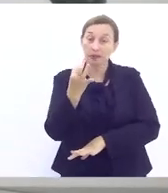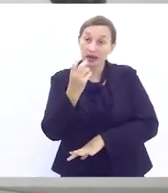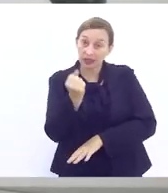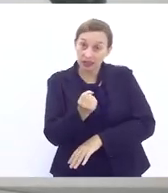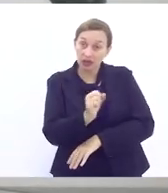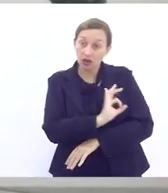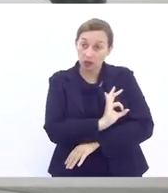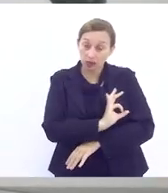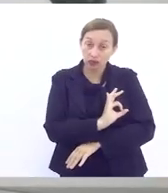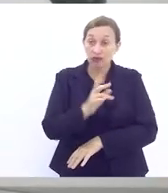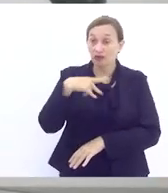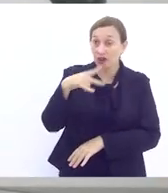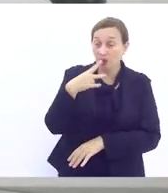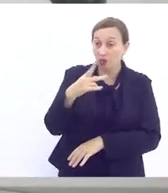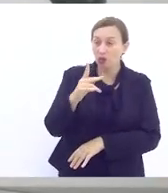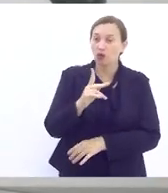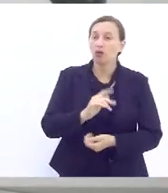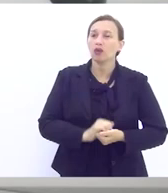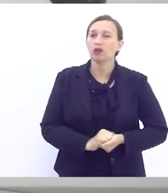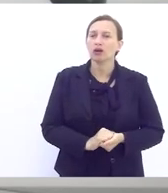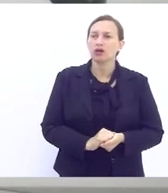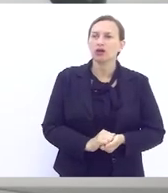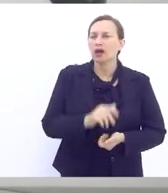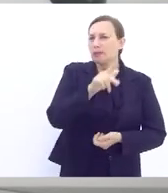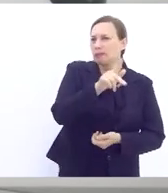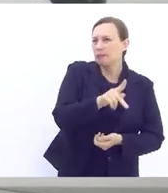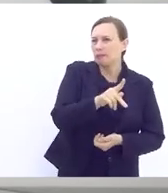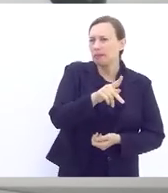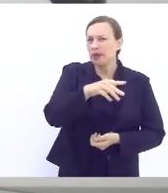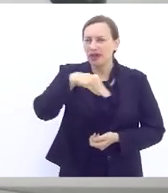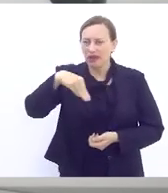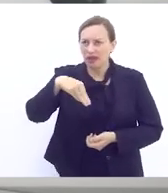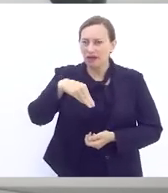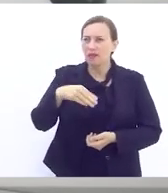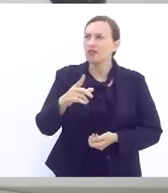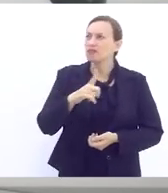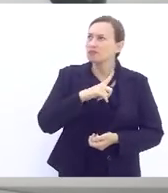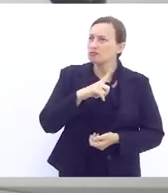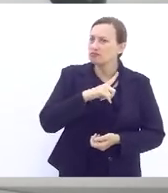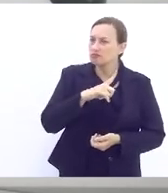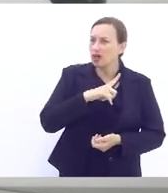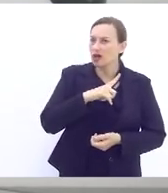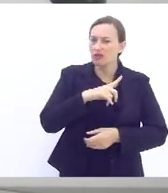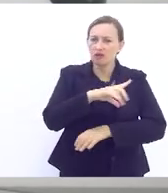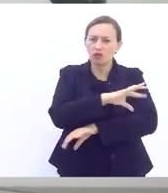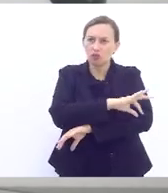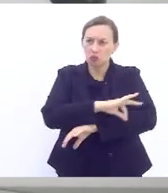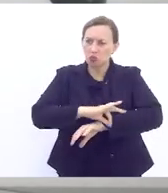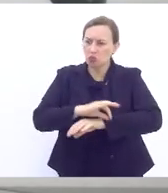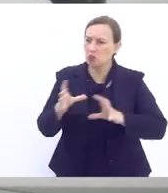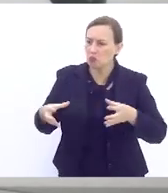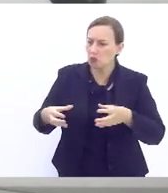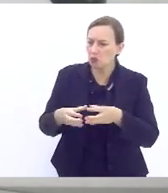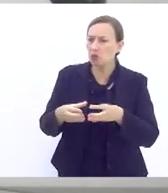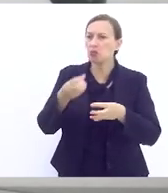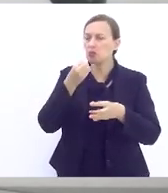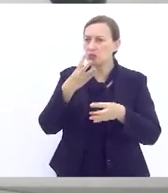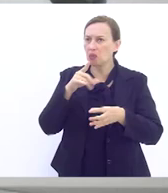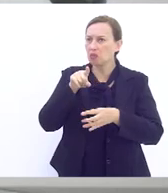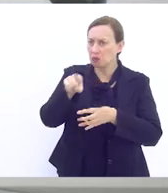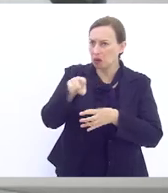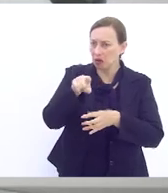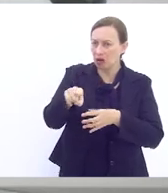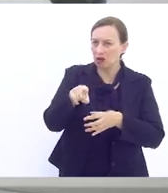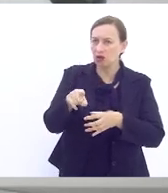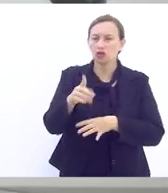não é colocou a questão da PM tem um batalhão de Engenheiros lá os